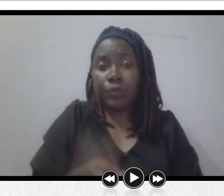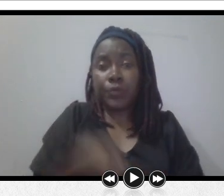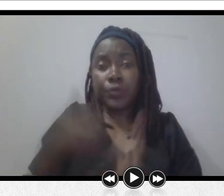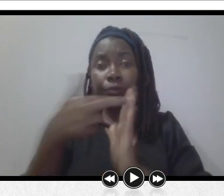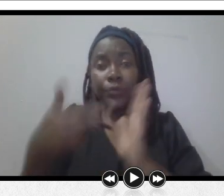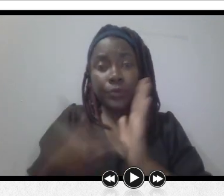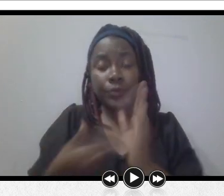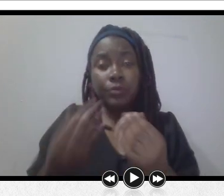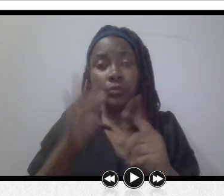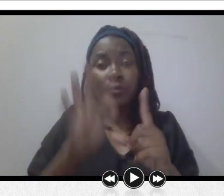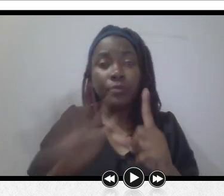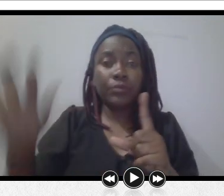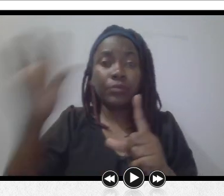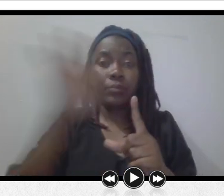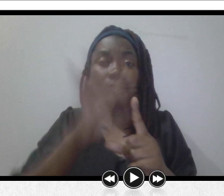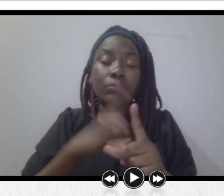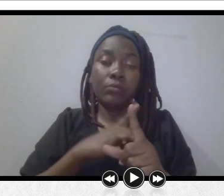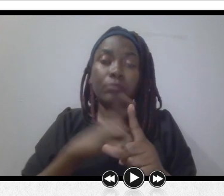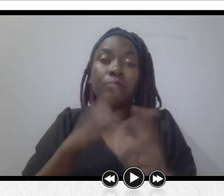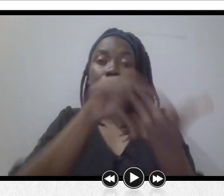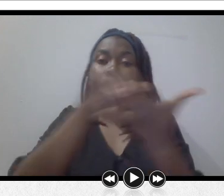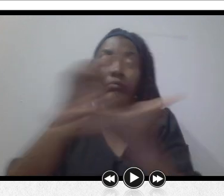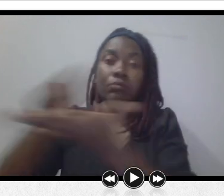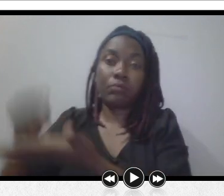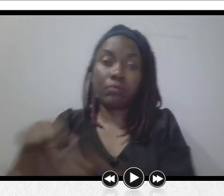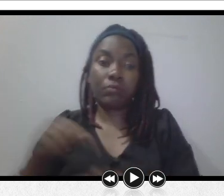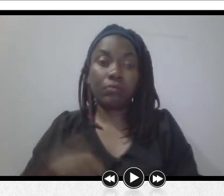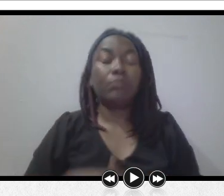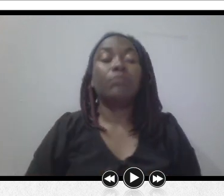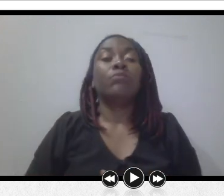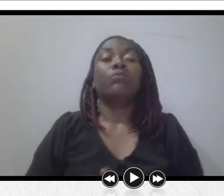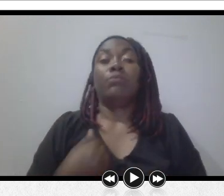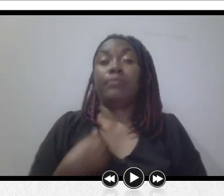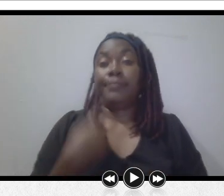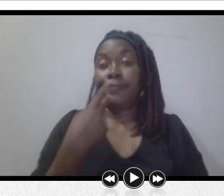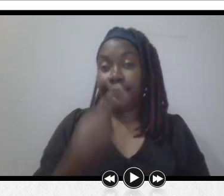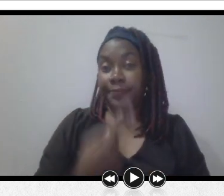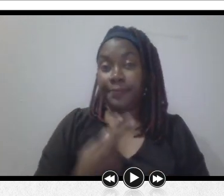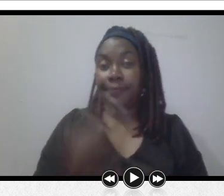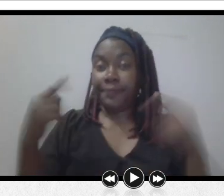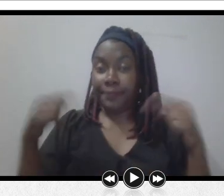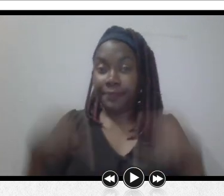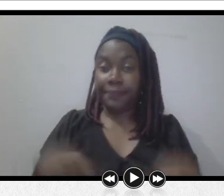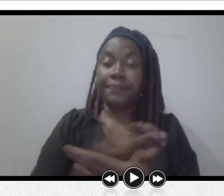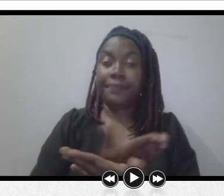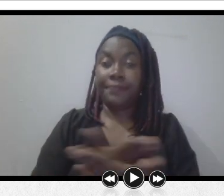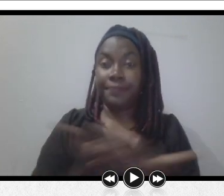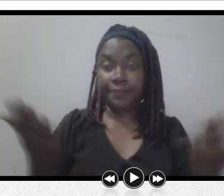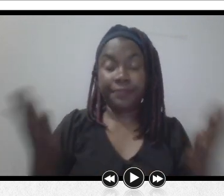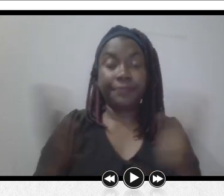mercado tenha uma boa abrangência. Como eu disse aqui para as senhoras e para os senhores,